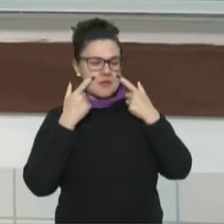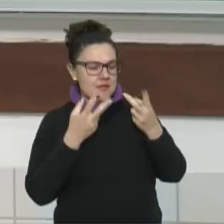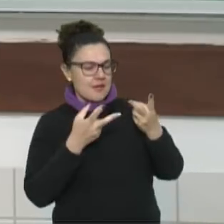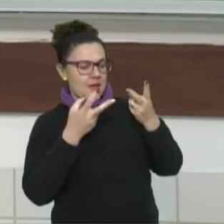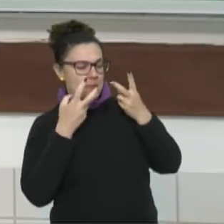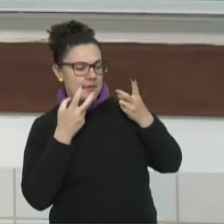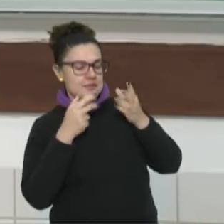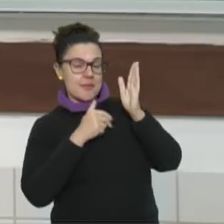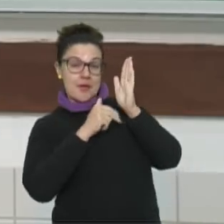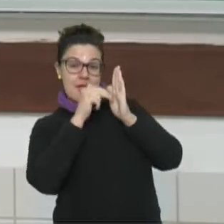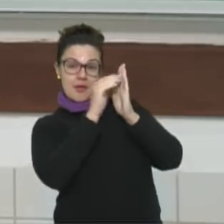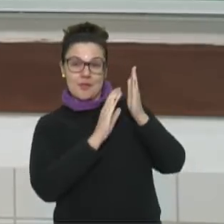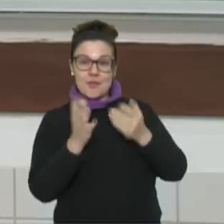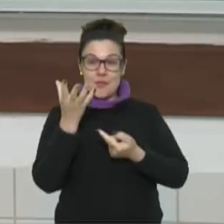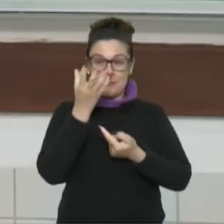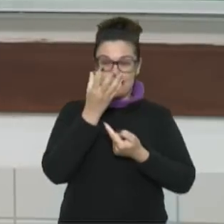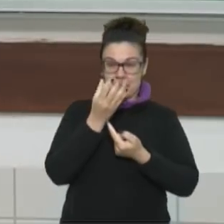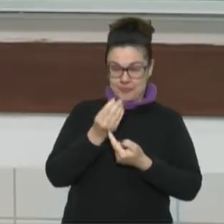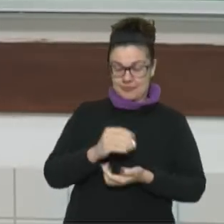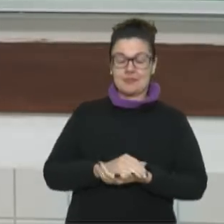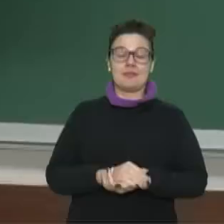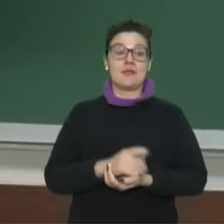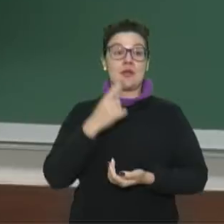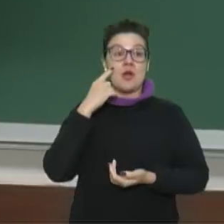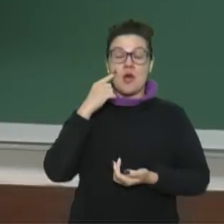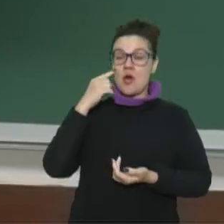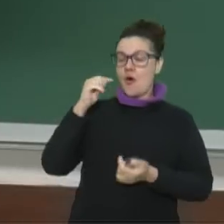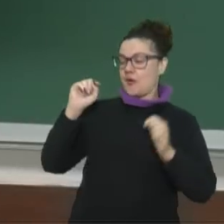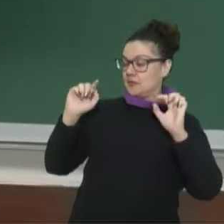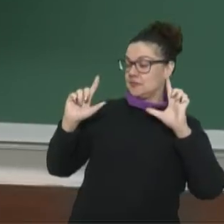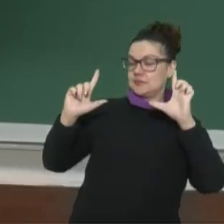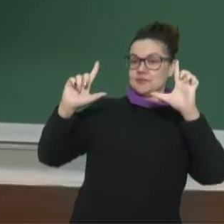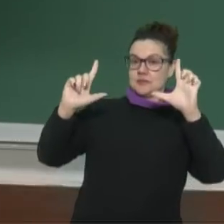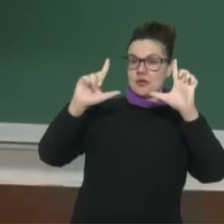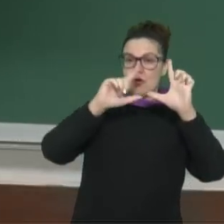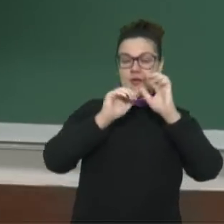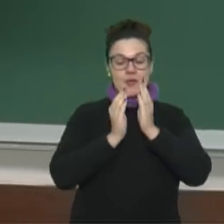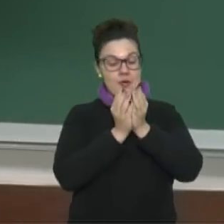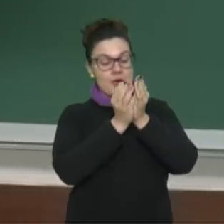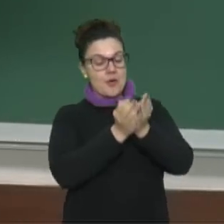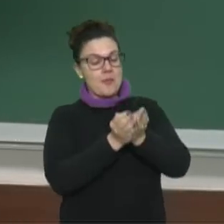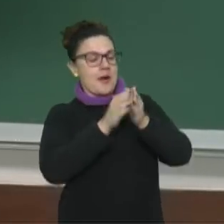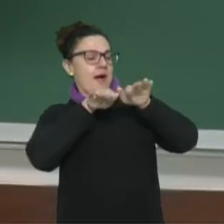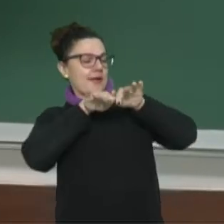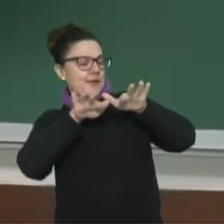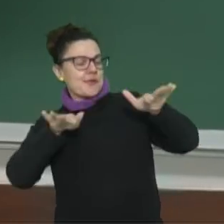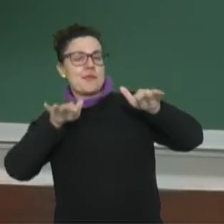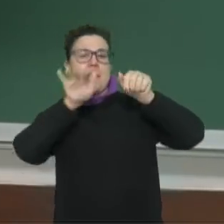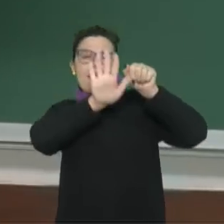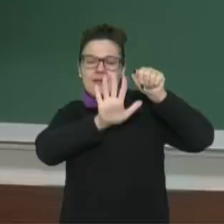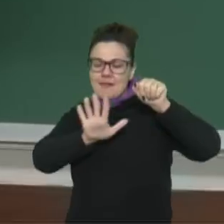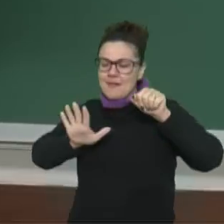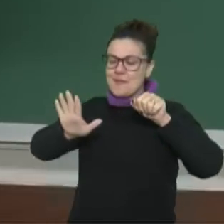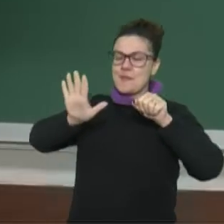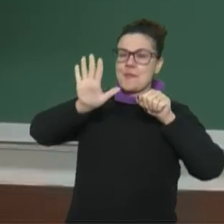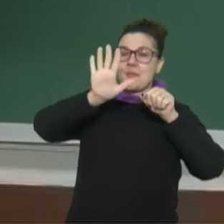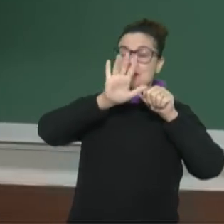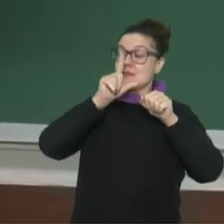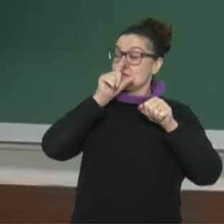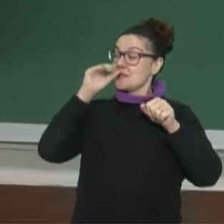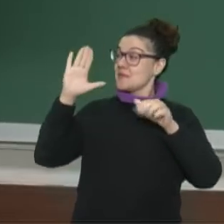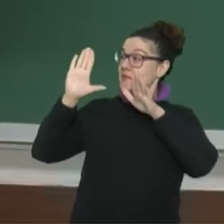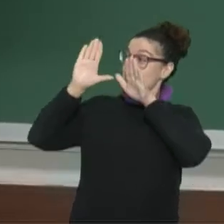Observaram com atenção? Então, aqui o detalhe, né? Então, a embarcação, o mar, a paisagem, né? As